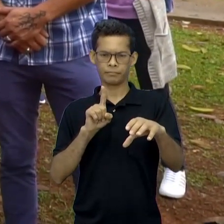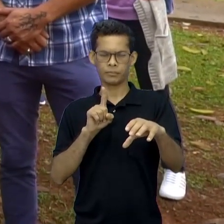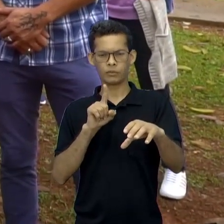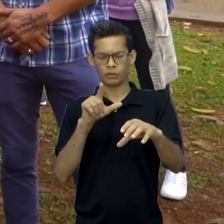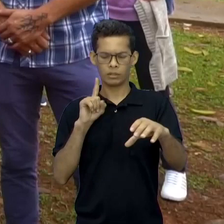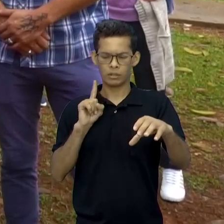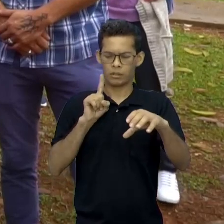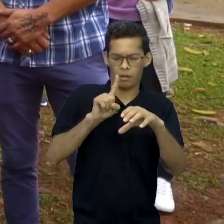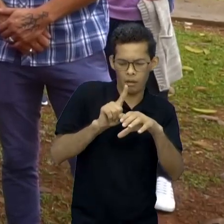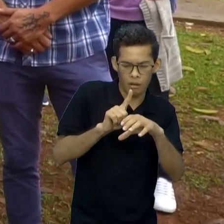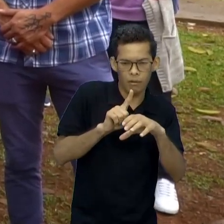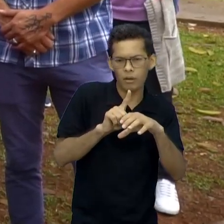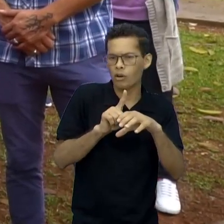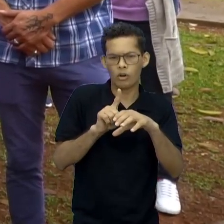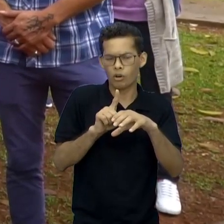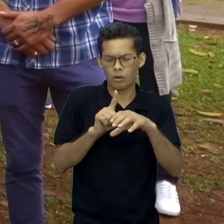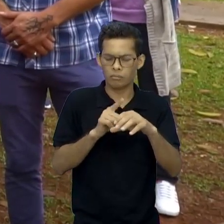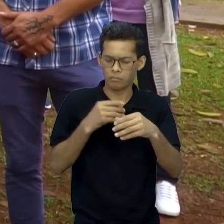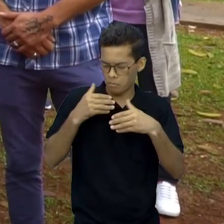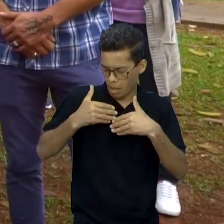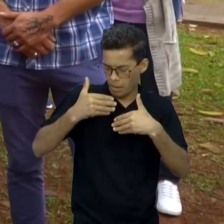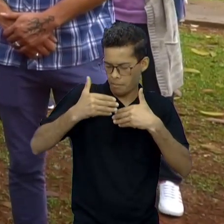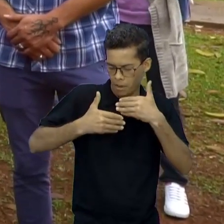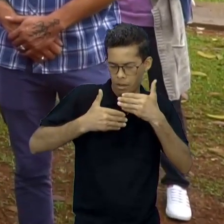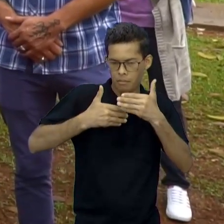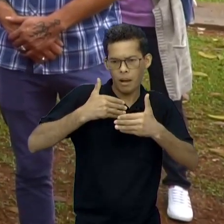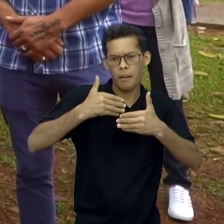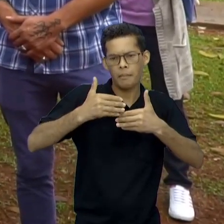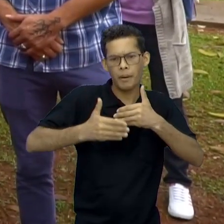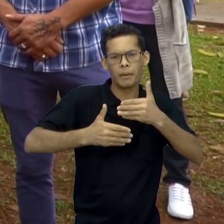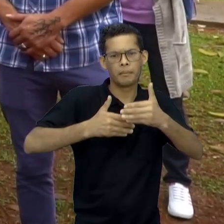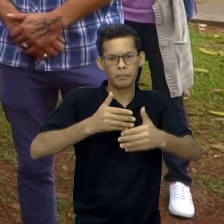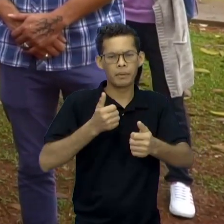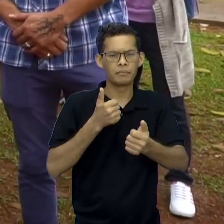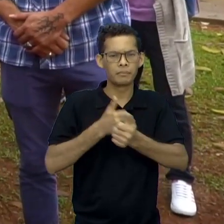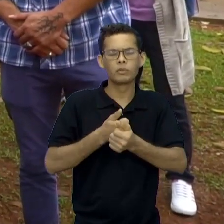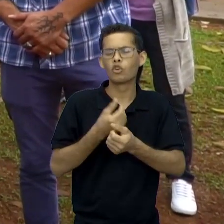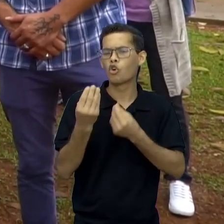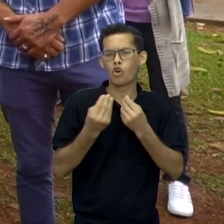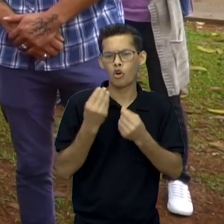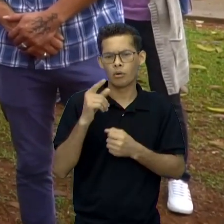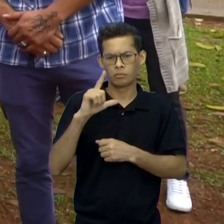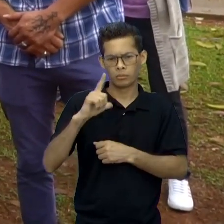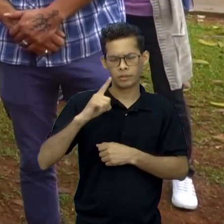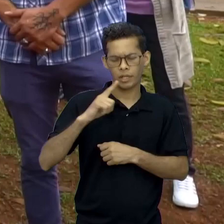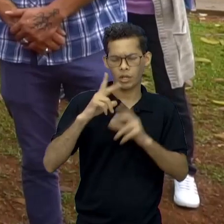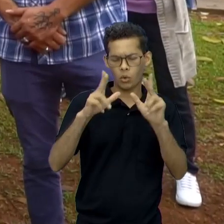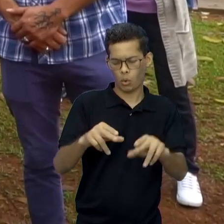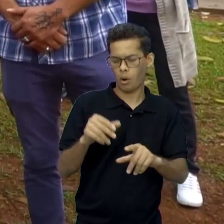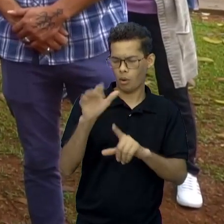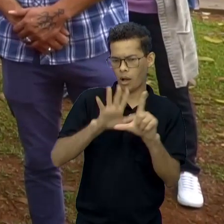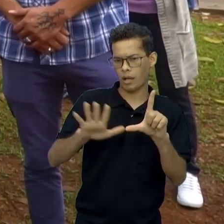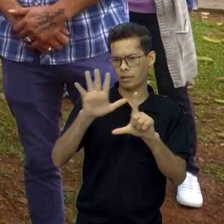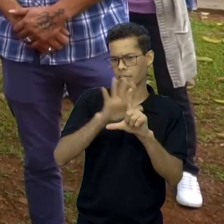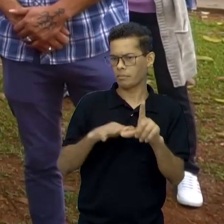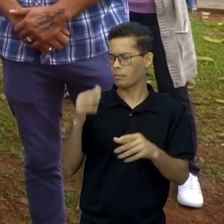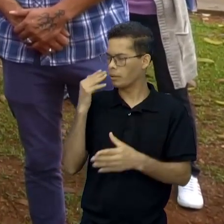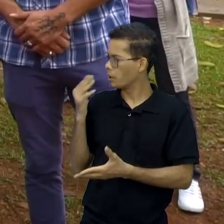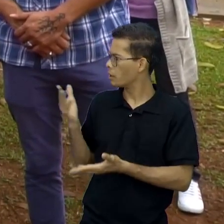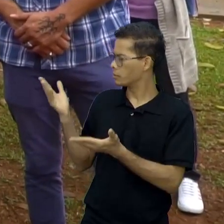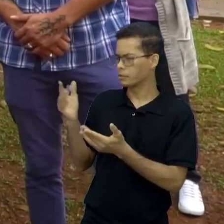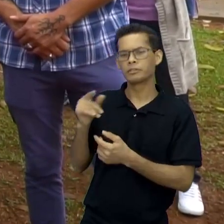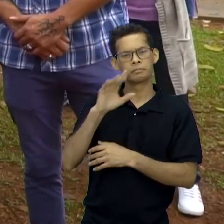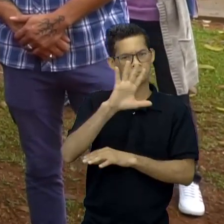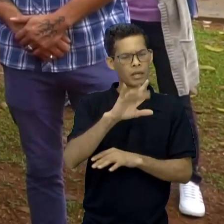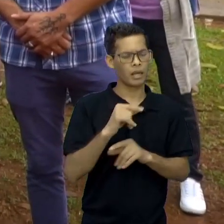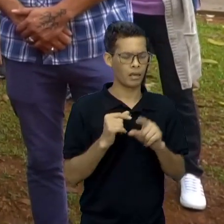interpola traço a traço, nossos traços aqui aparece como essa imagem interpolada. É um traço a